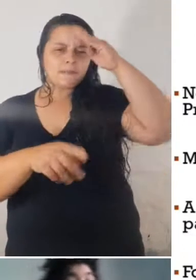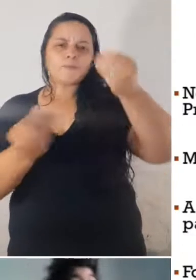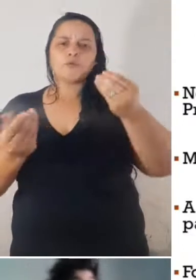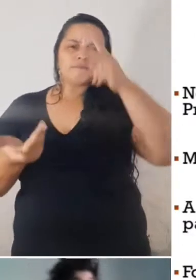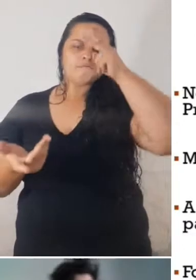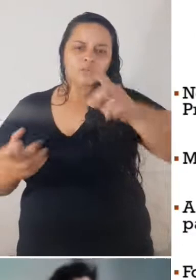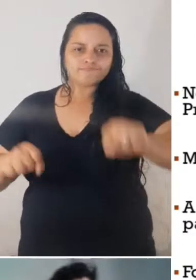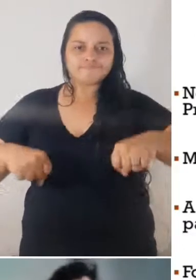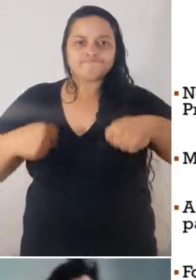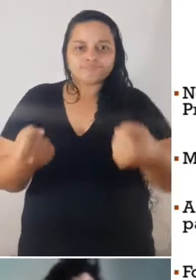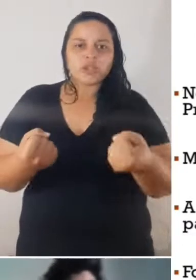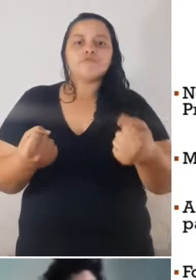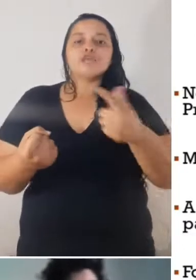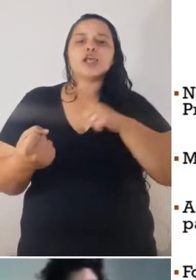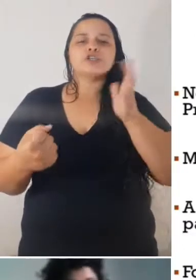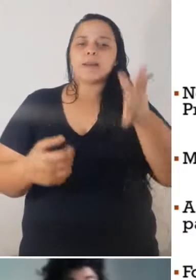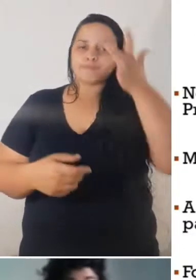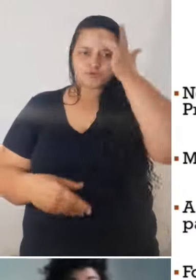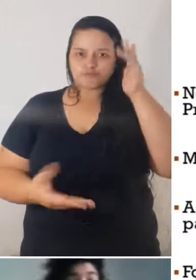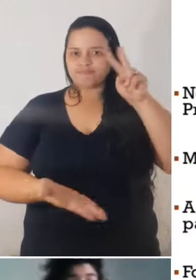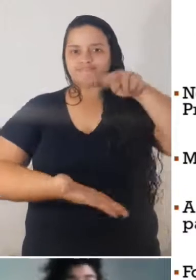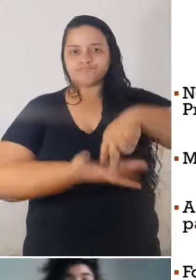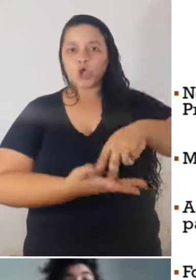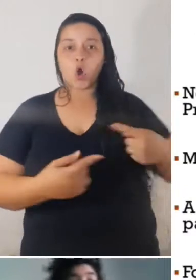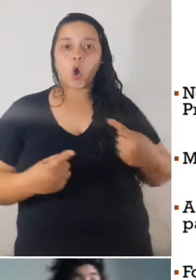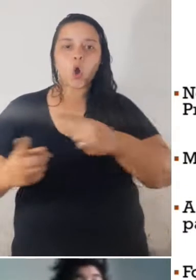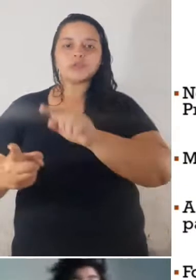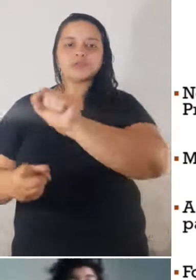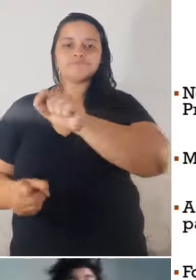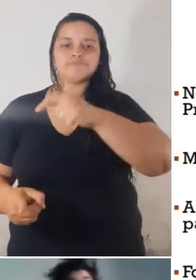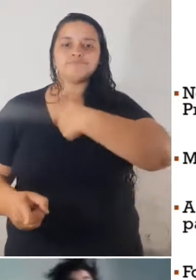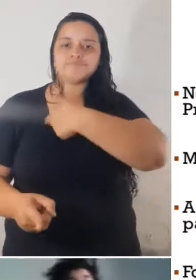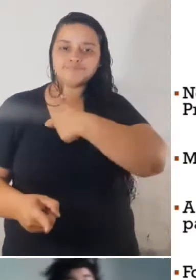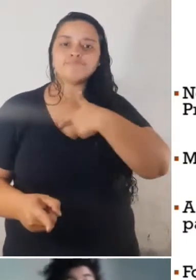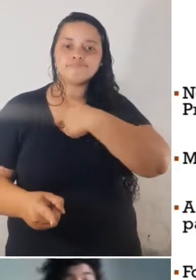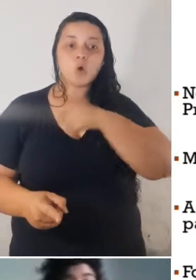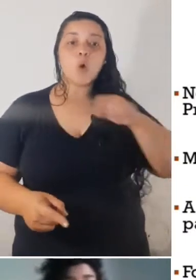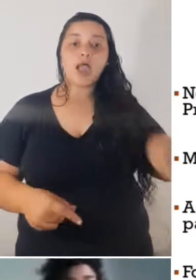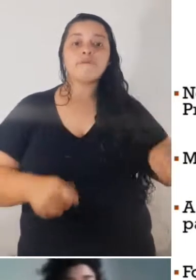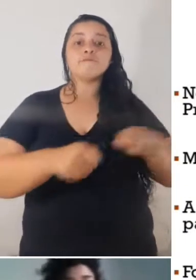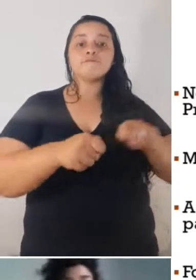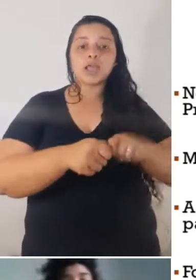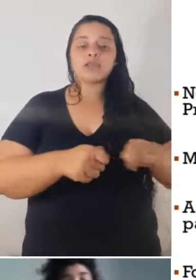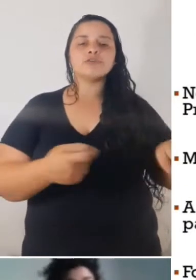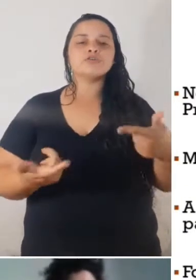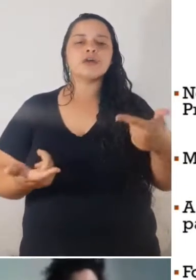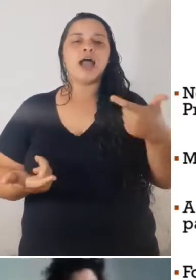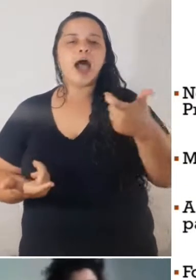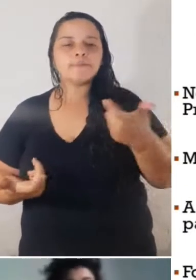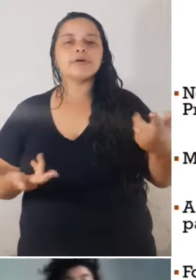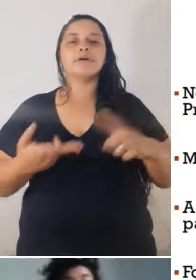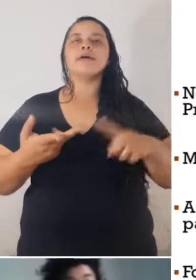persiste, essa oposição já estava formada e consolidada, promovendo um verdadeiro movimento armado que estourou pelo Rio Grande